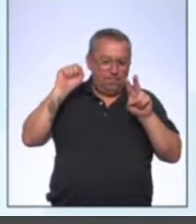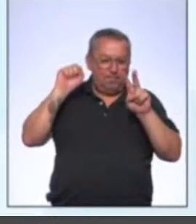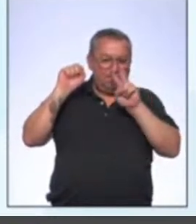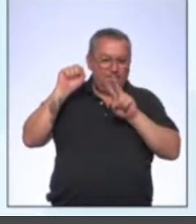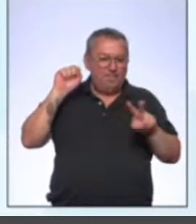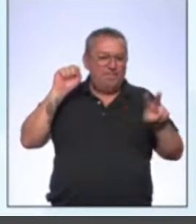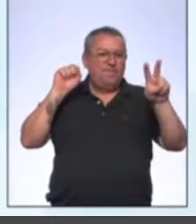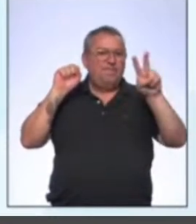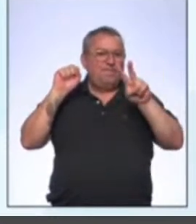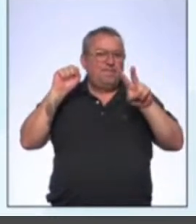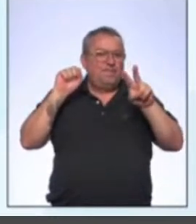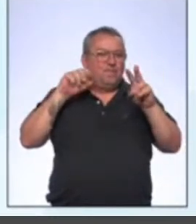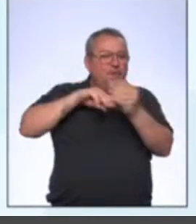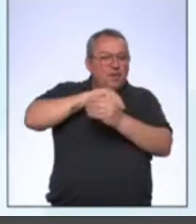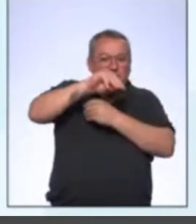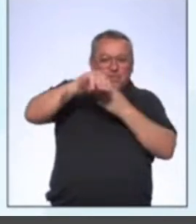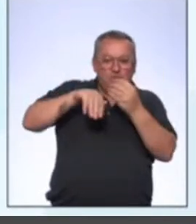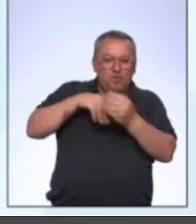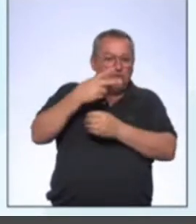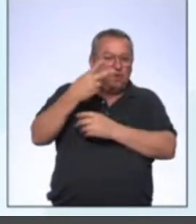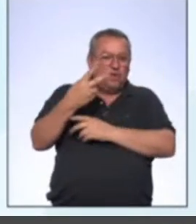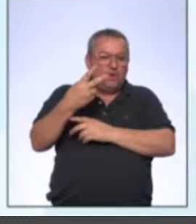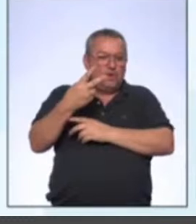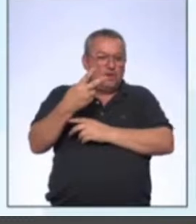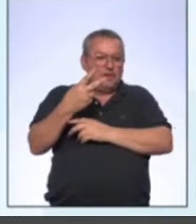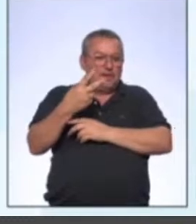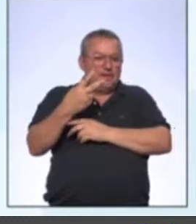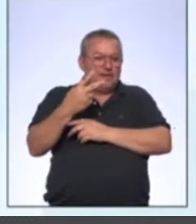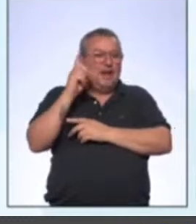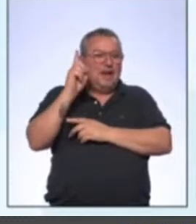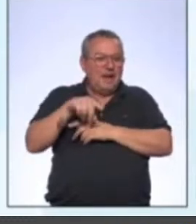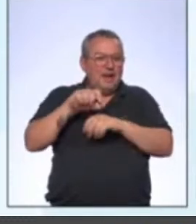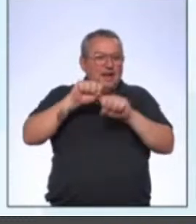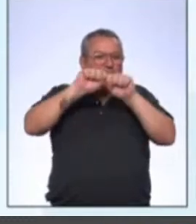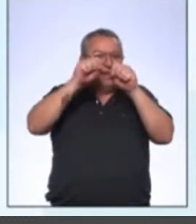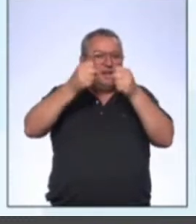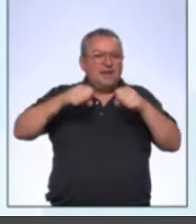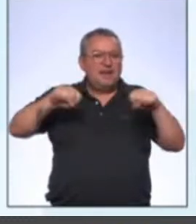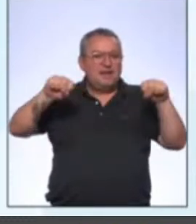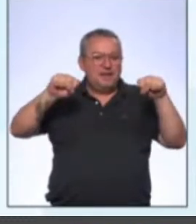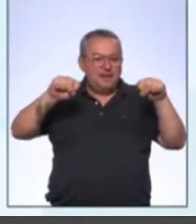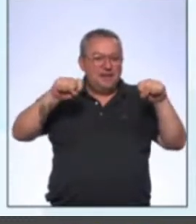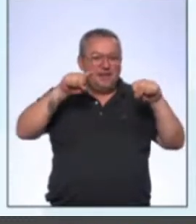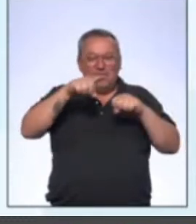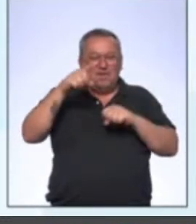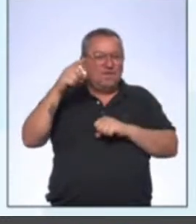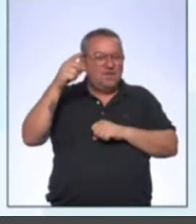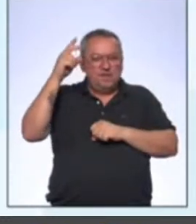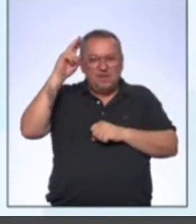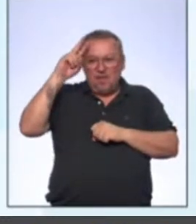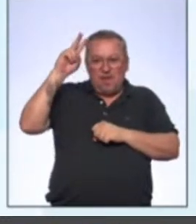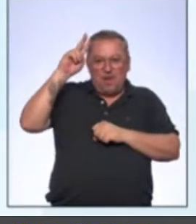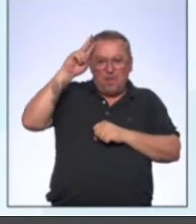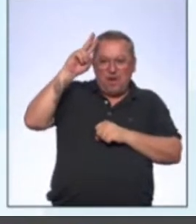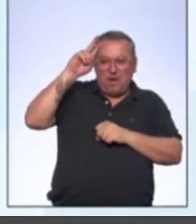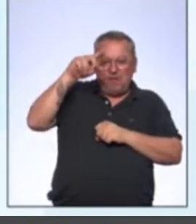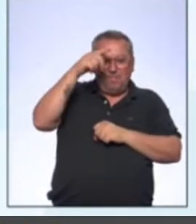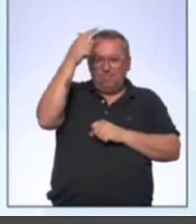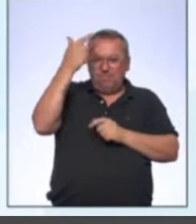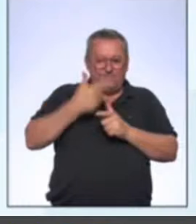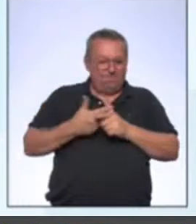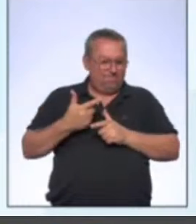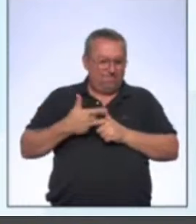visão, e você mistura os dois. Então, isso é sinestesia, tá? Se você não lembrava, não tem